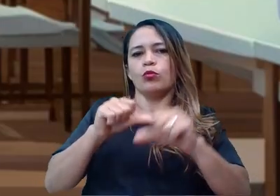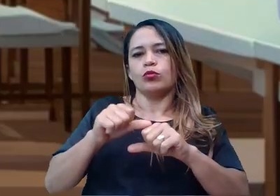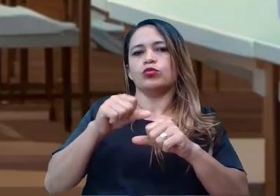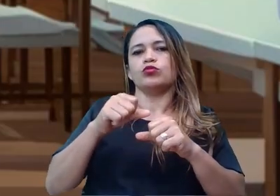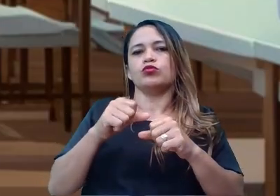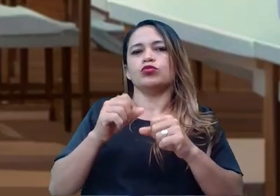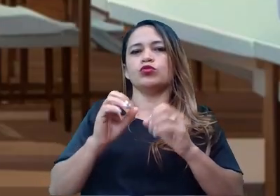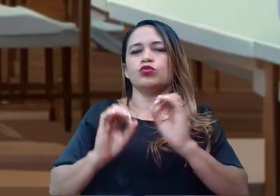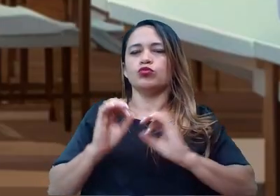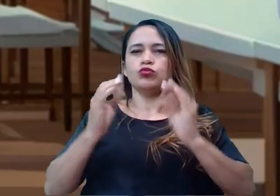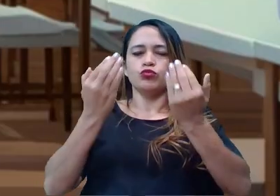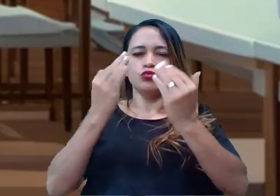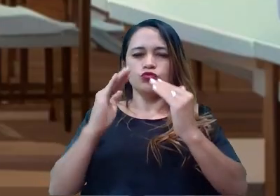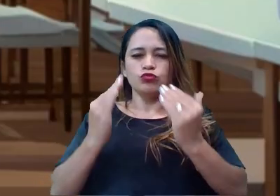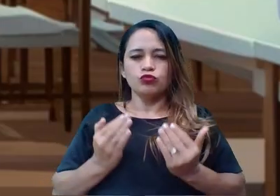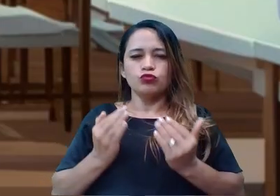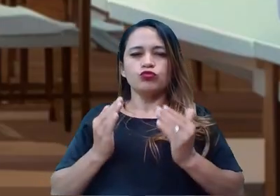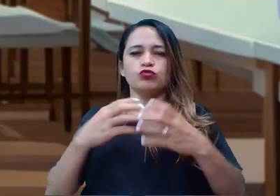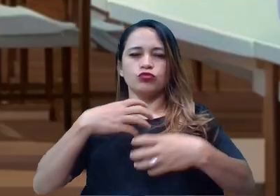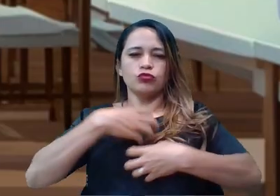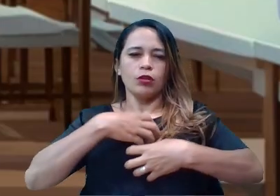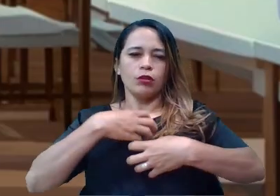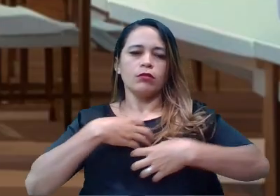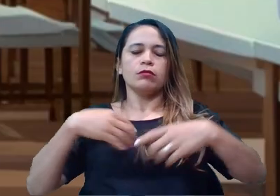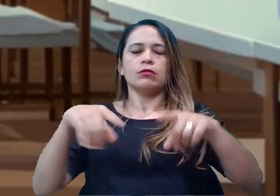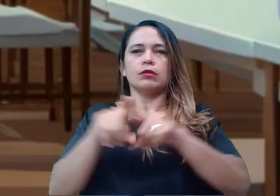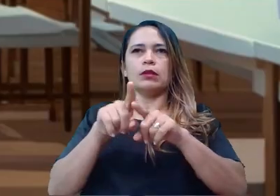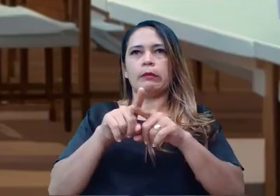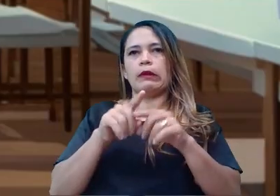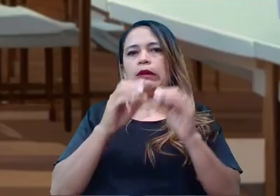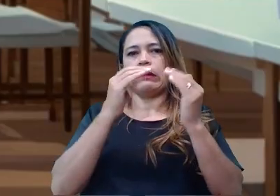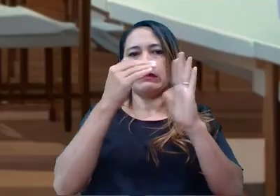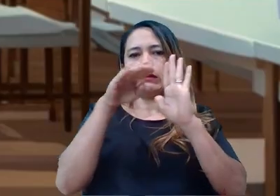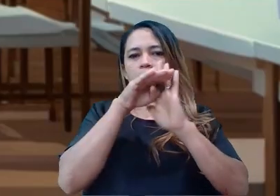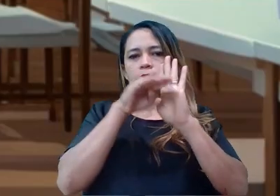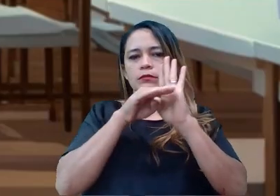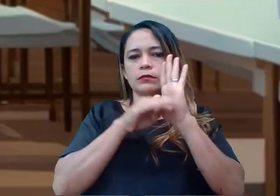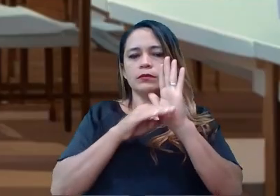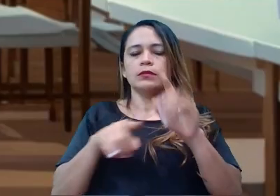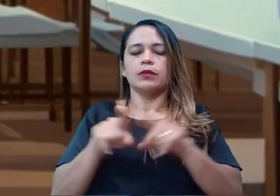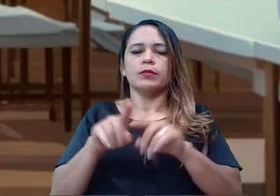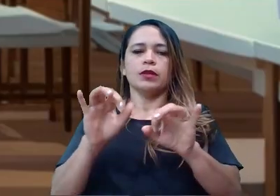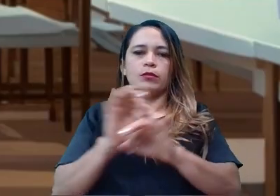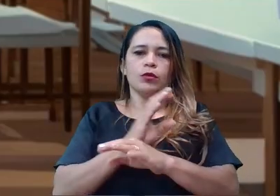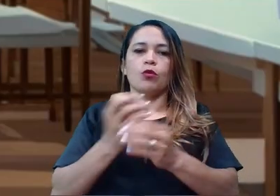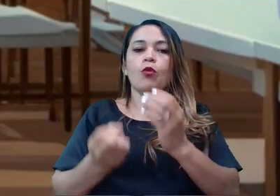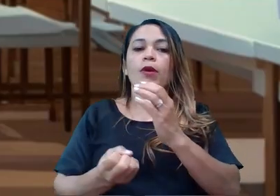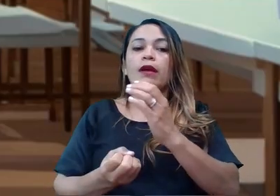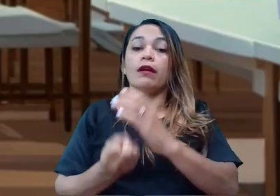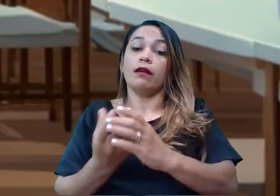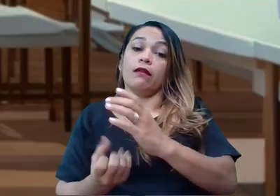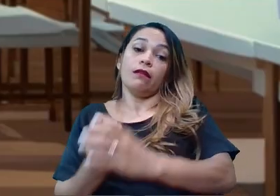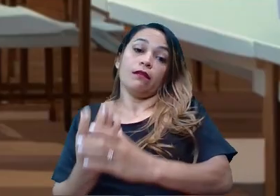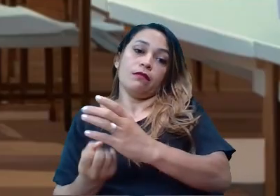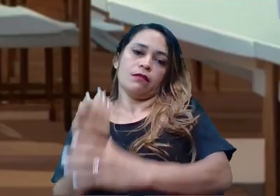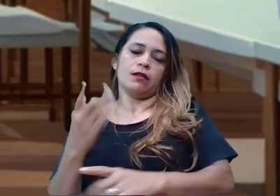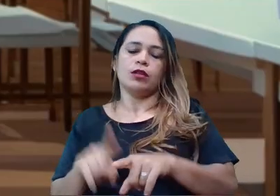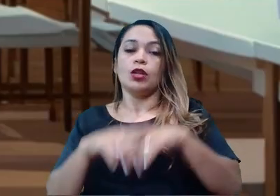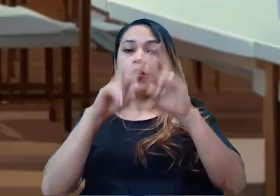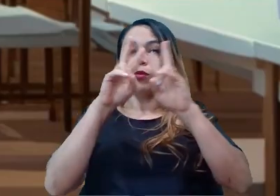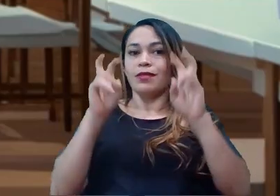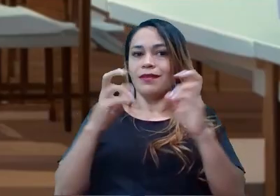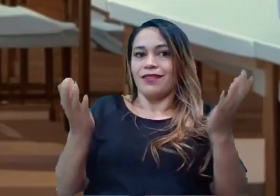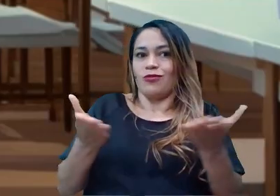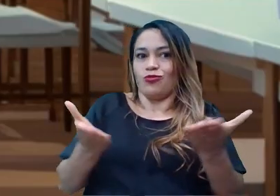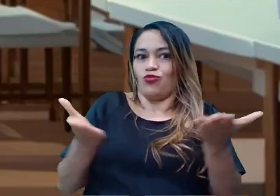da forma, falamos das classificações dos protozoários e encerramos falando um pouquinho sobre reprodução. O tema da nossa aula de